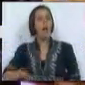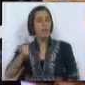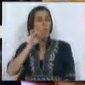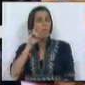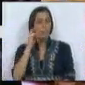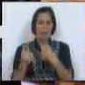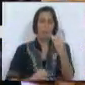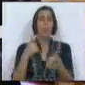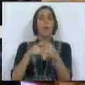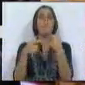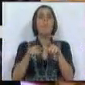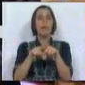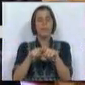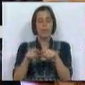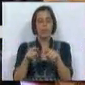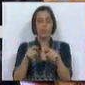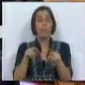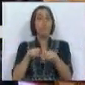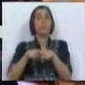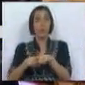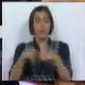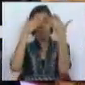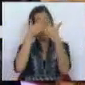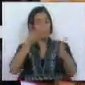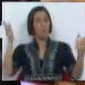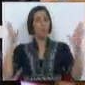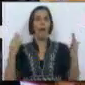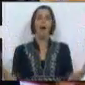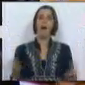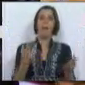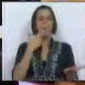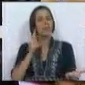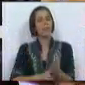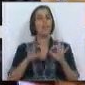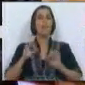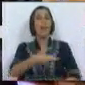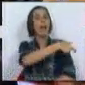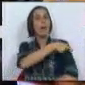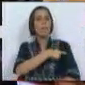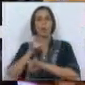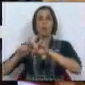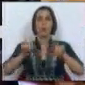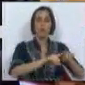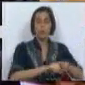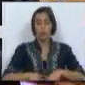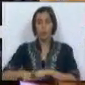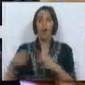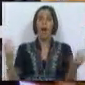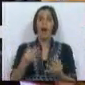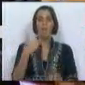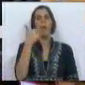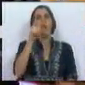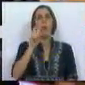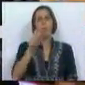garantias de algum partido político para que a democracia seja verdadeiramente representativa e proporcional, o